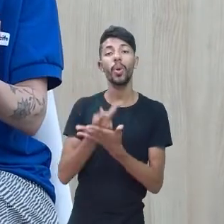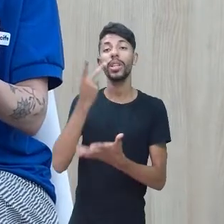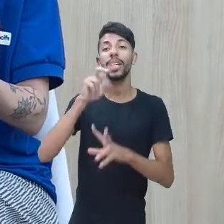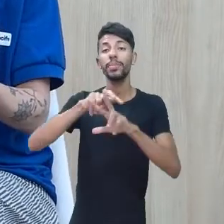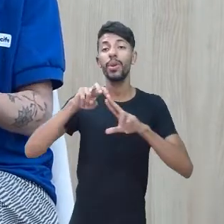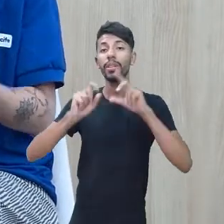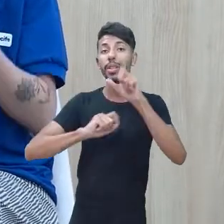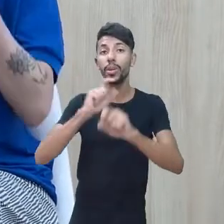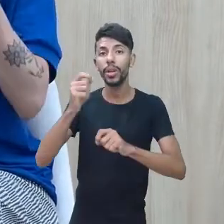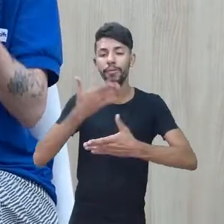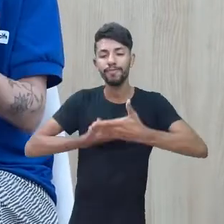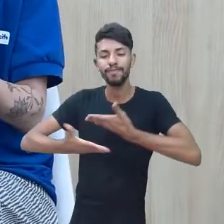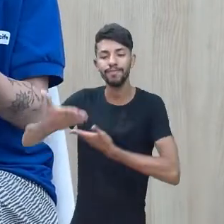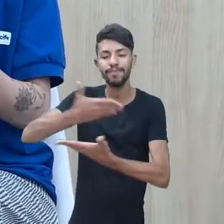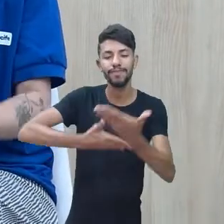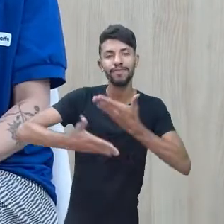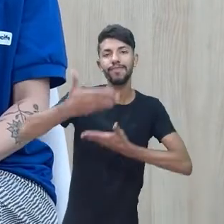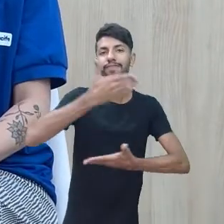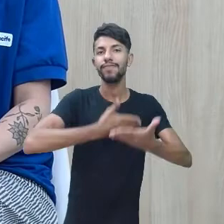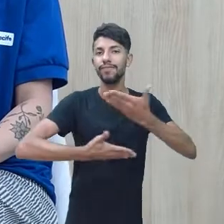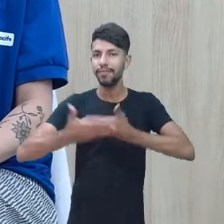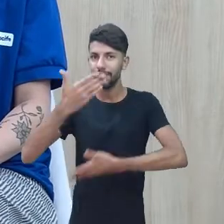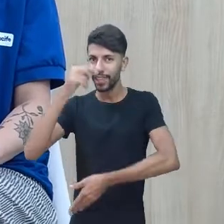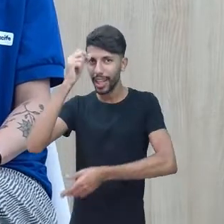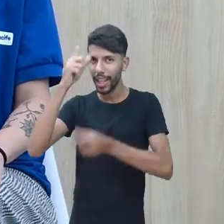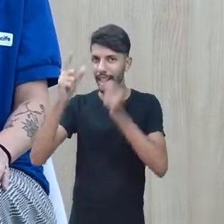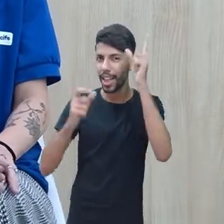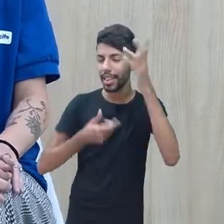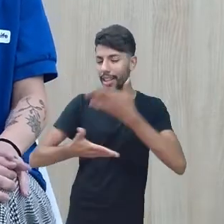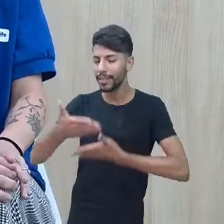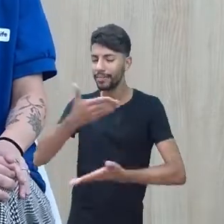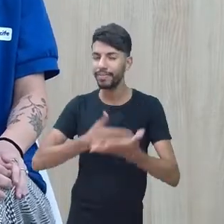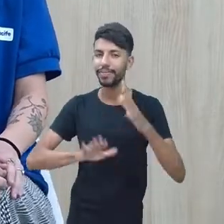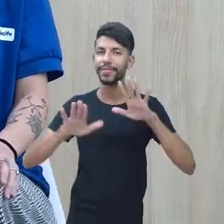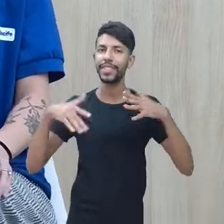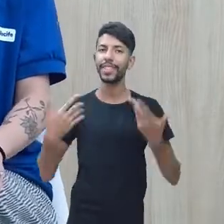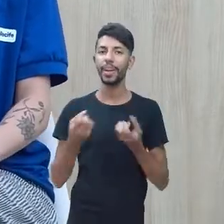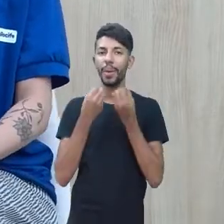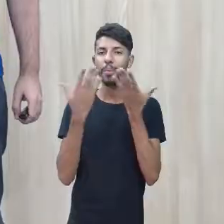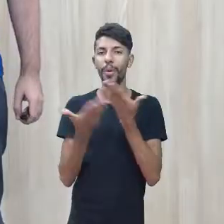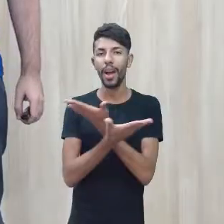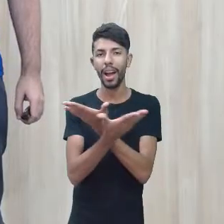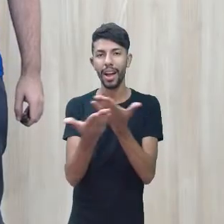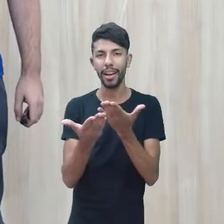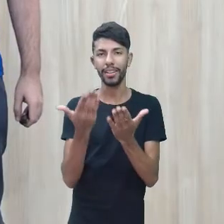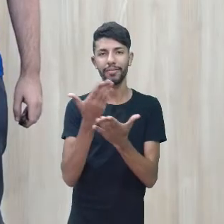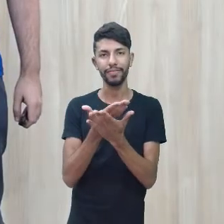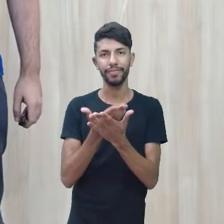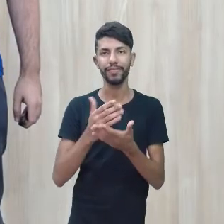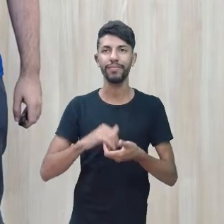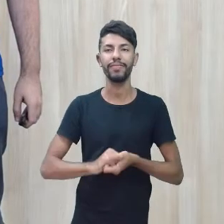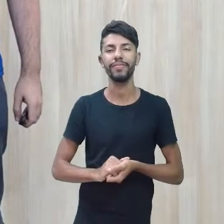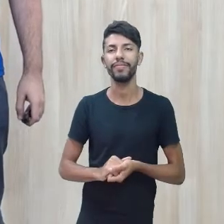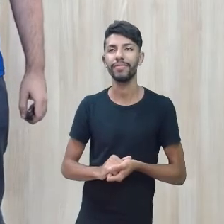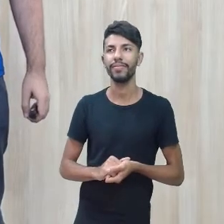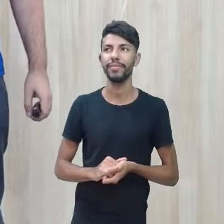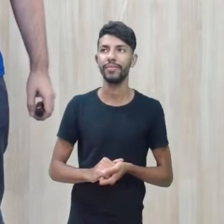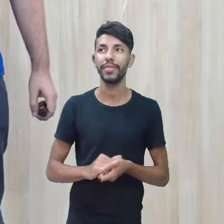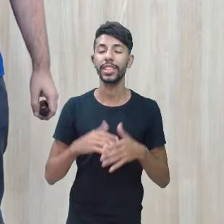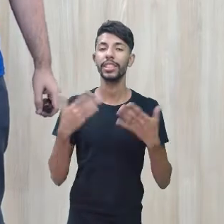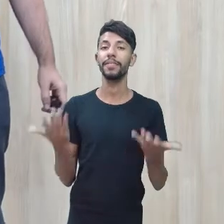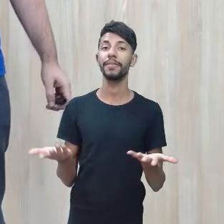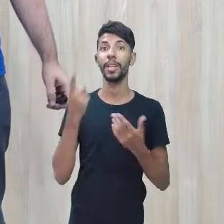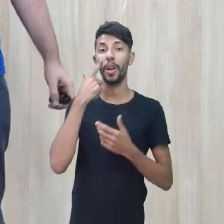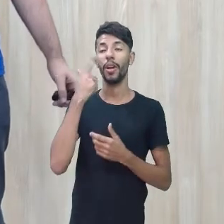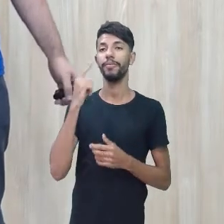dessa interação, né, dessa troca de ideias. Mas vamos lá, boa aula para vocês. Beleza, gente? Tranquilidade. Esse aqui é o momento